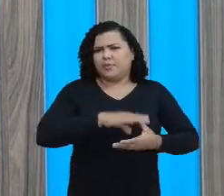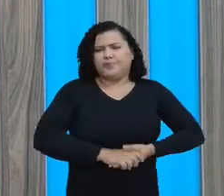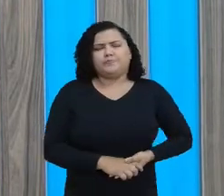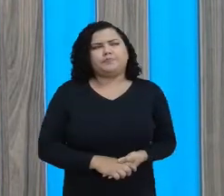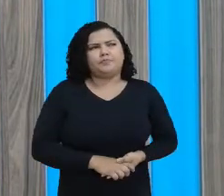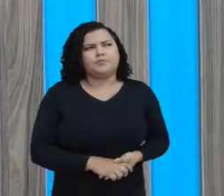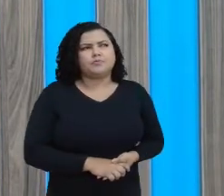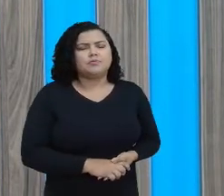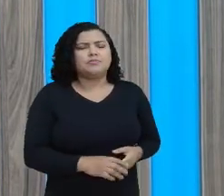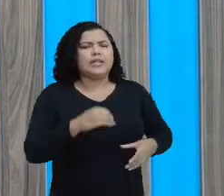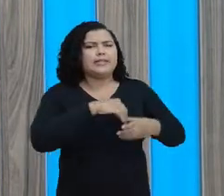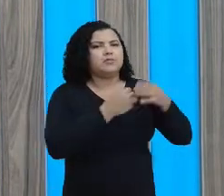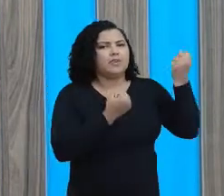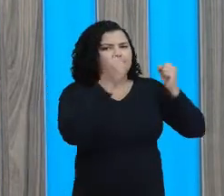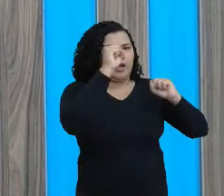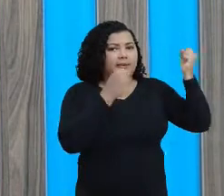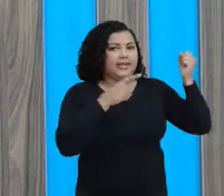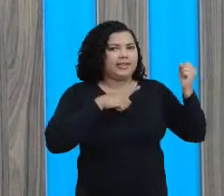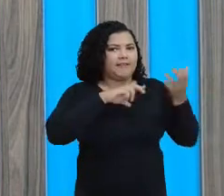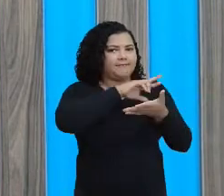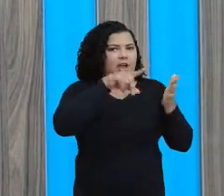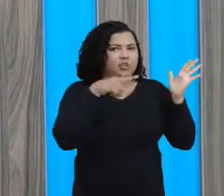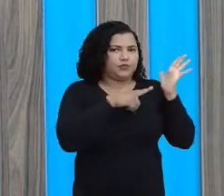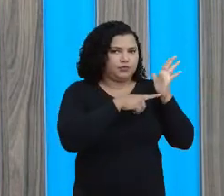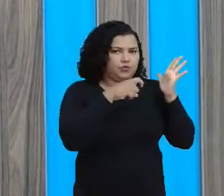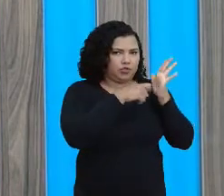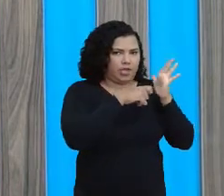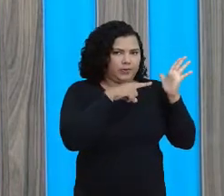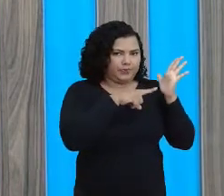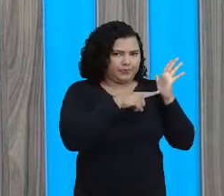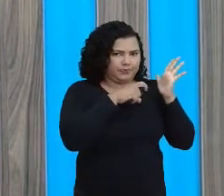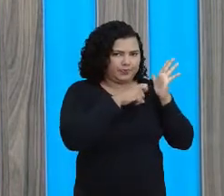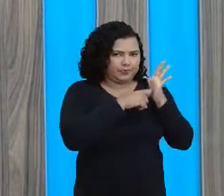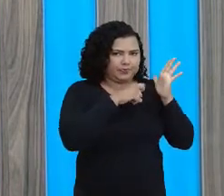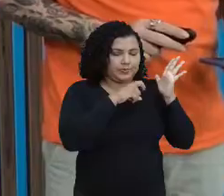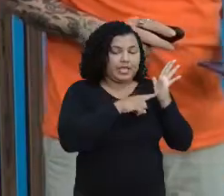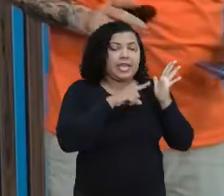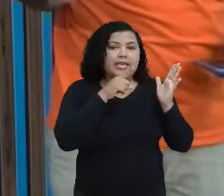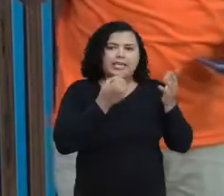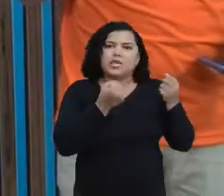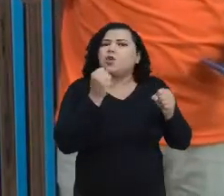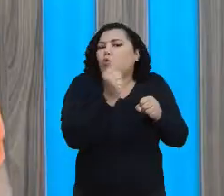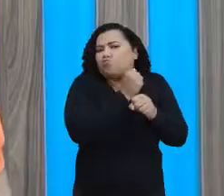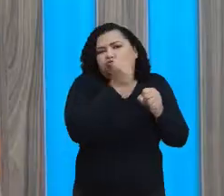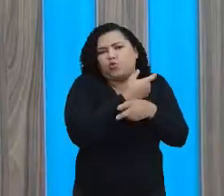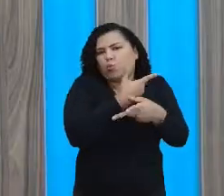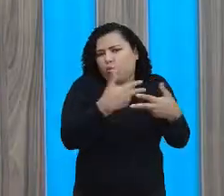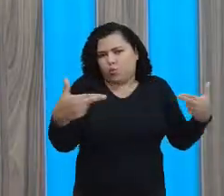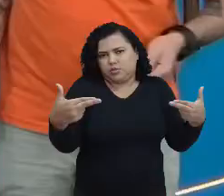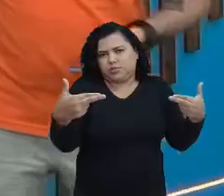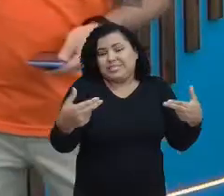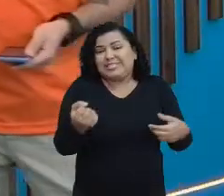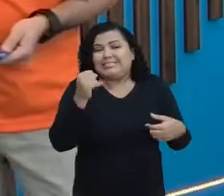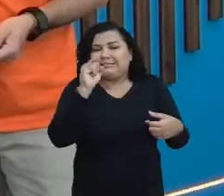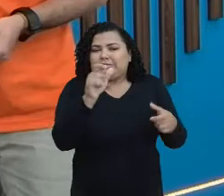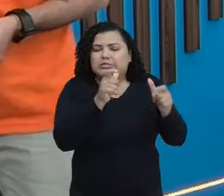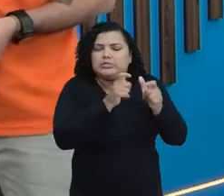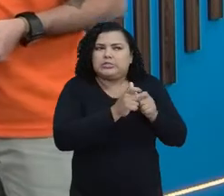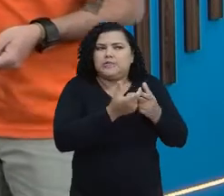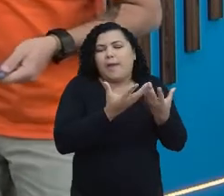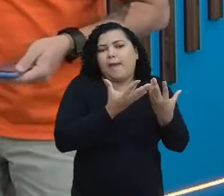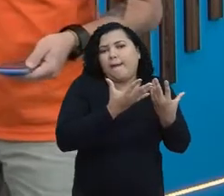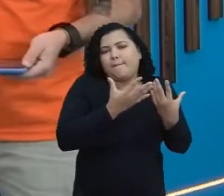ou inversamente proporcional? Quando essa aula estiver no YouTube, escreve para a gente que a gente dá o retorno na próxima aula. Então, vamos voltar aqui para a